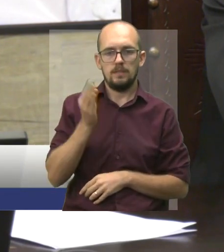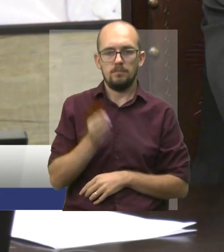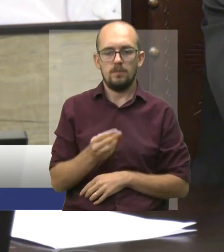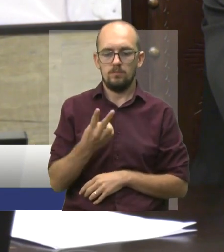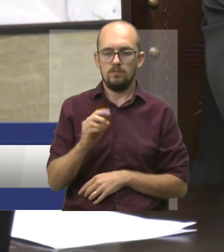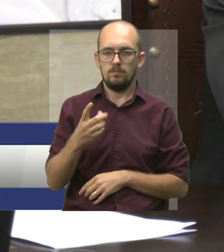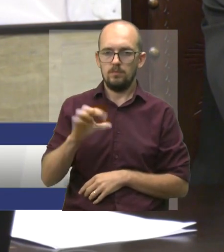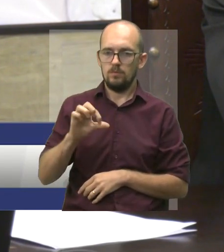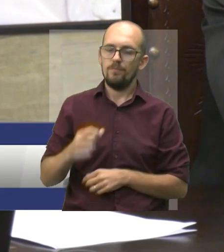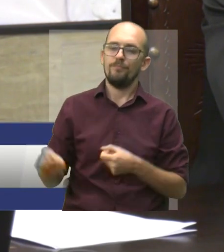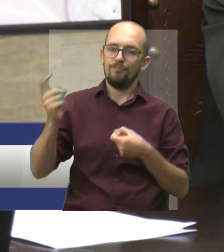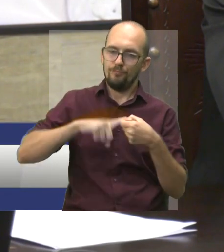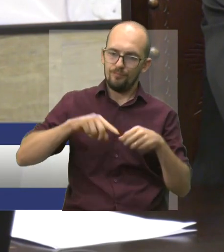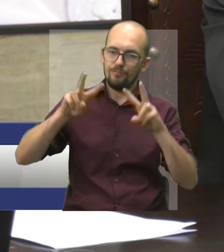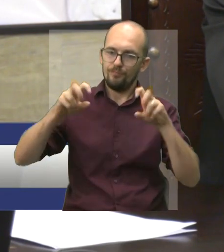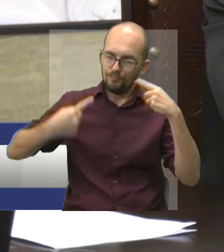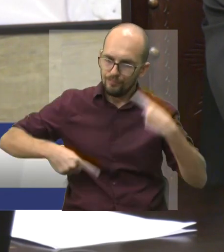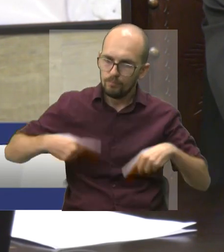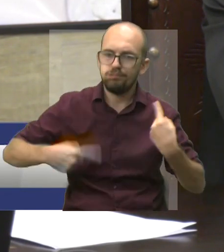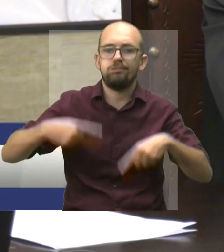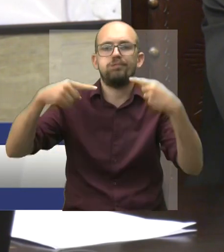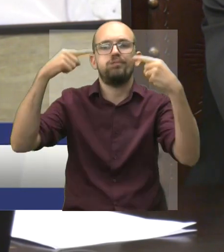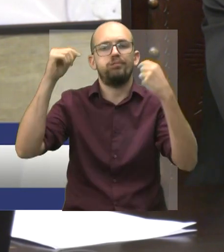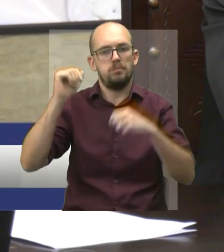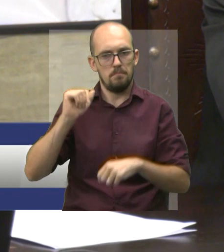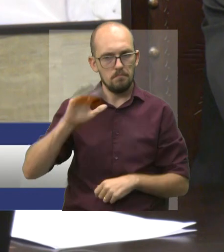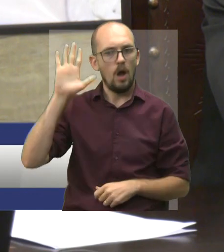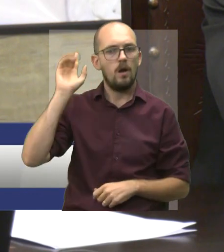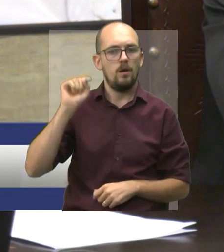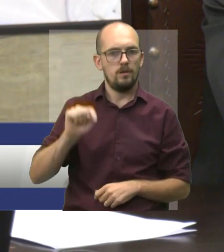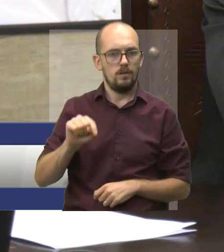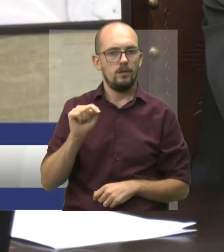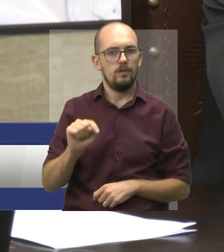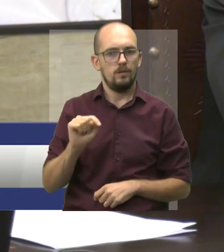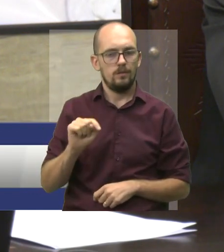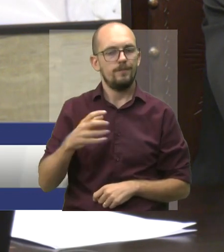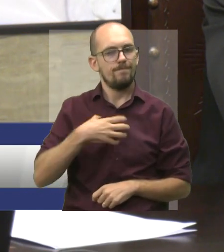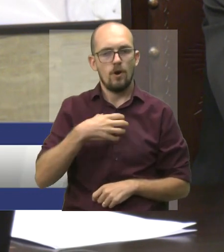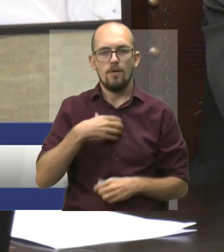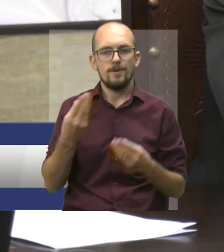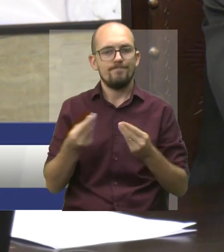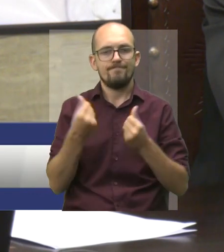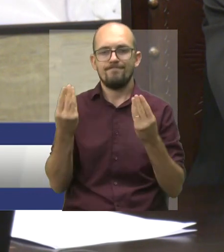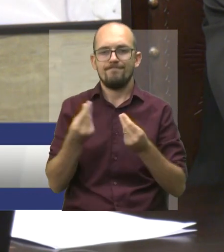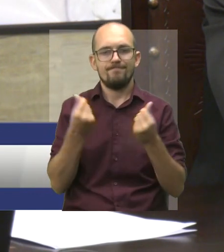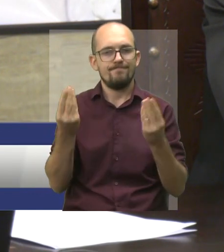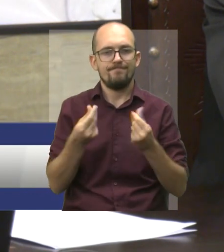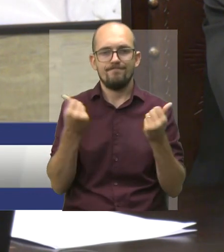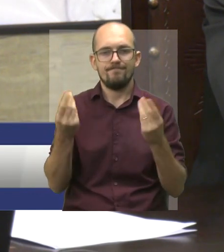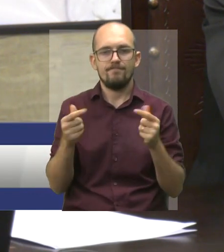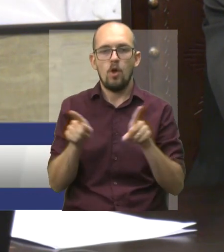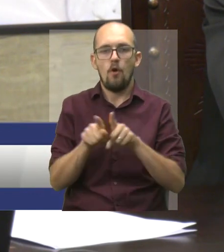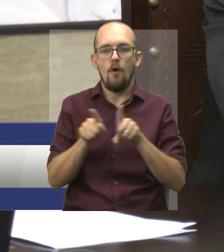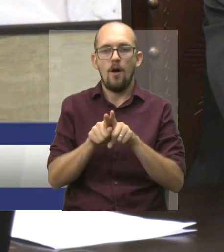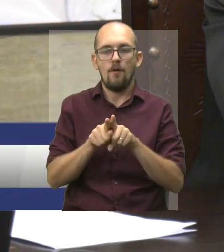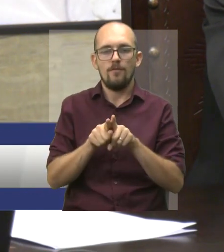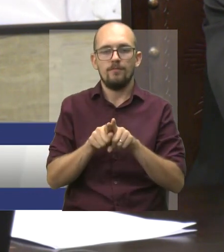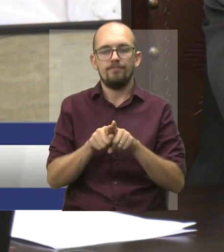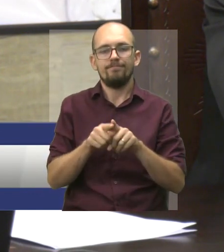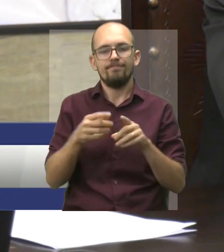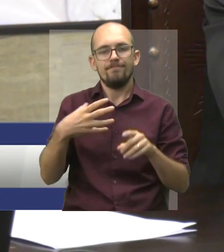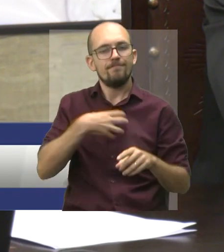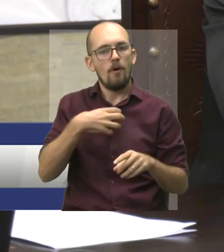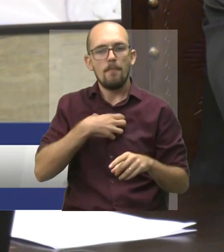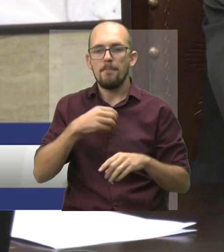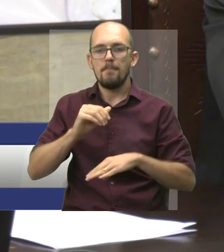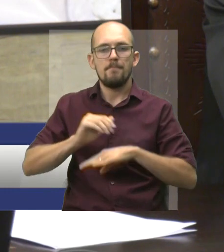novamente volta à tona, e volta de uma forma, desculpe falar antes com os palestrantes, mas uma forma ainda